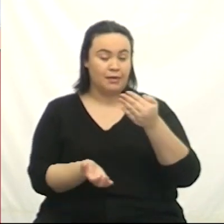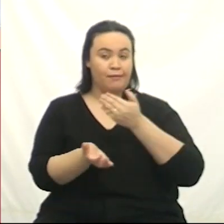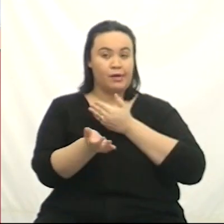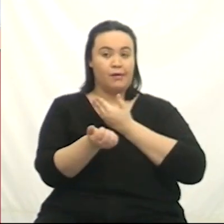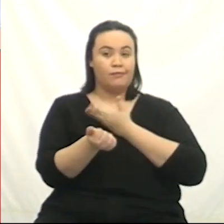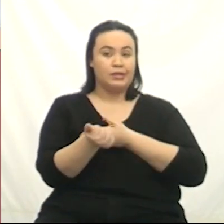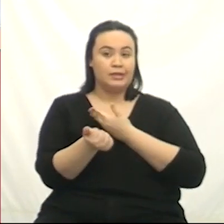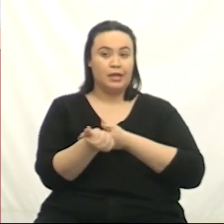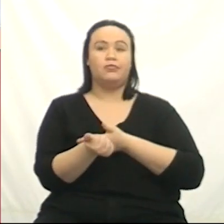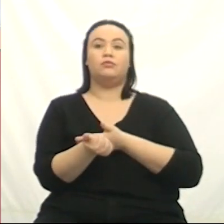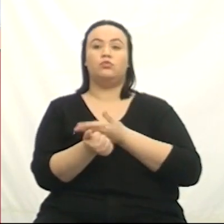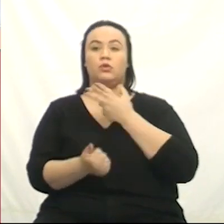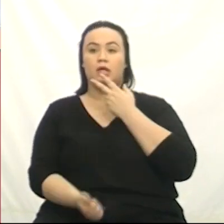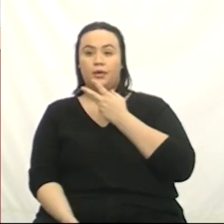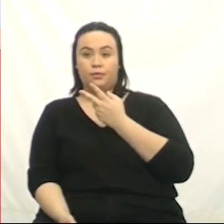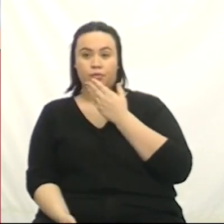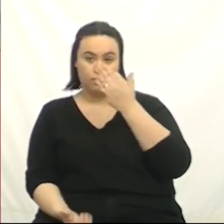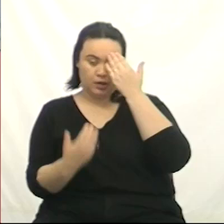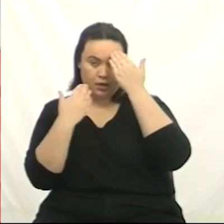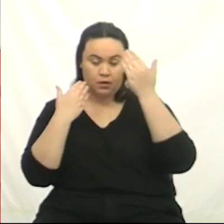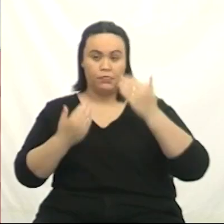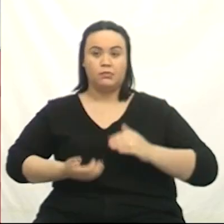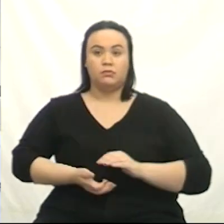cigarros eletrônicos. Obrigado, presidente.